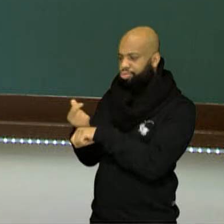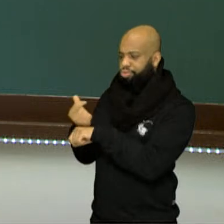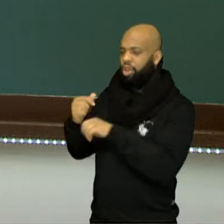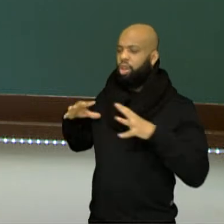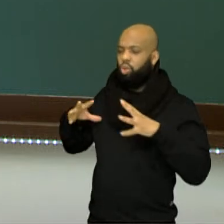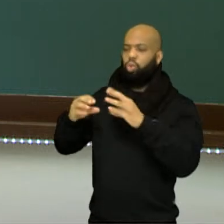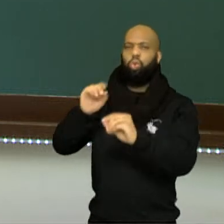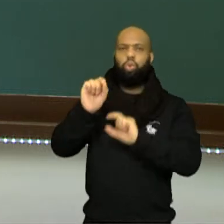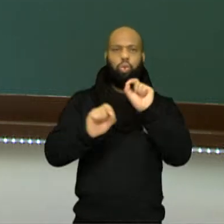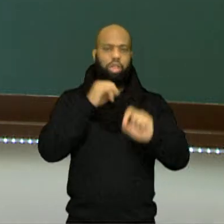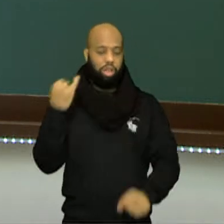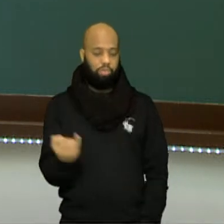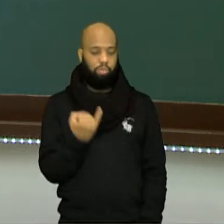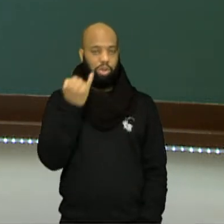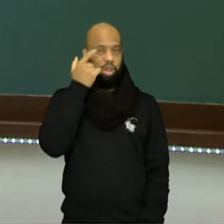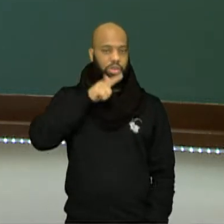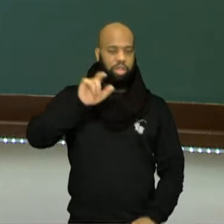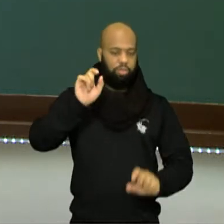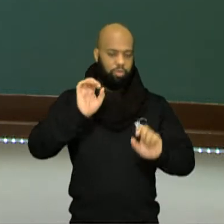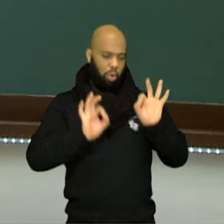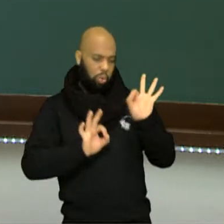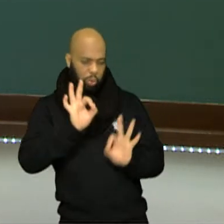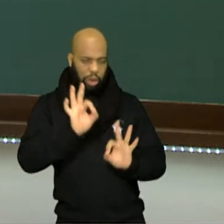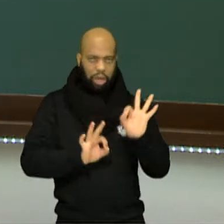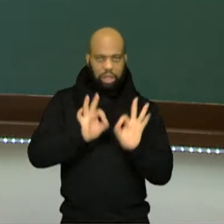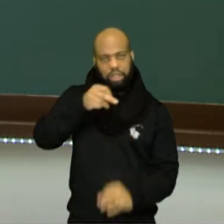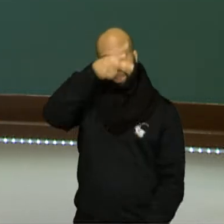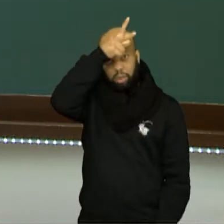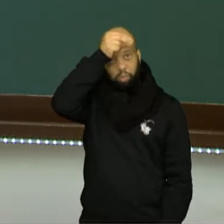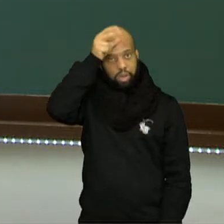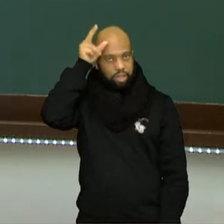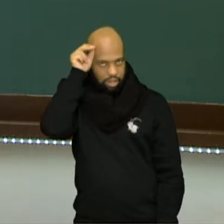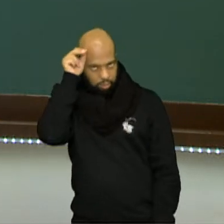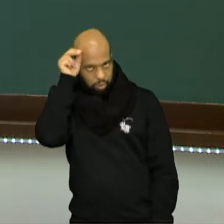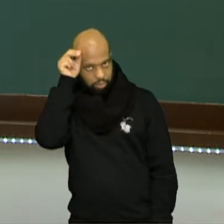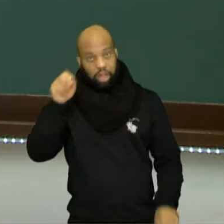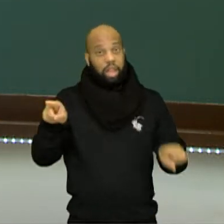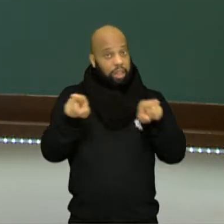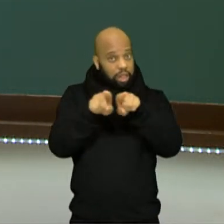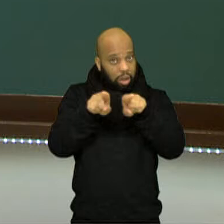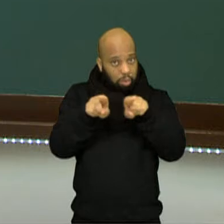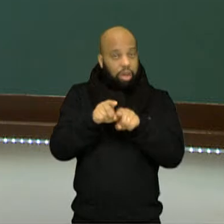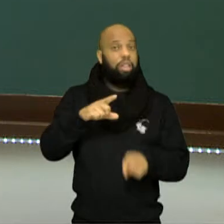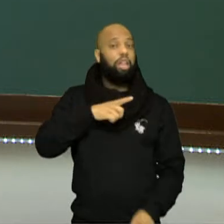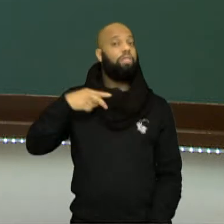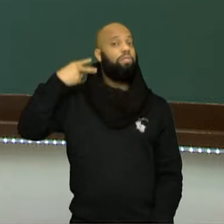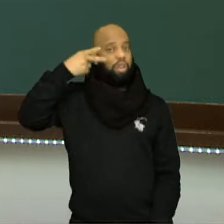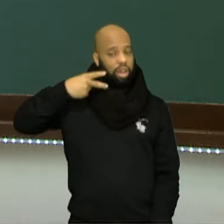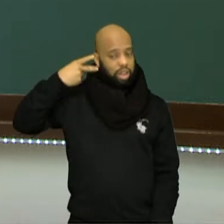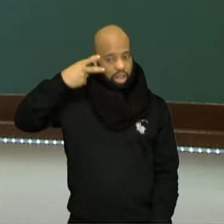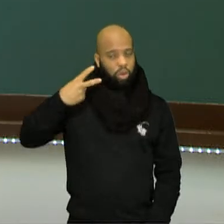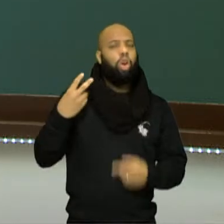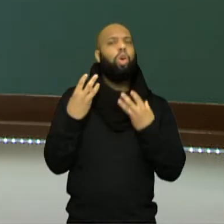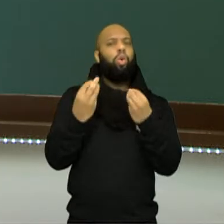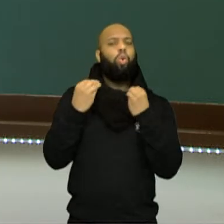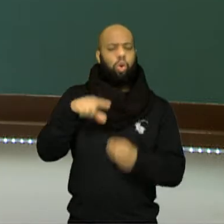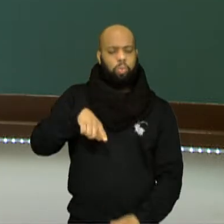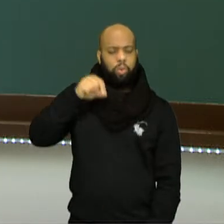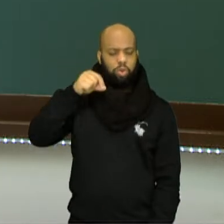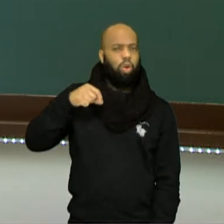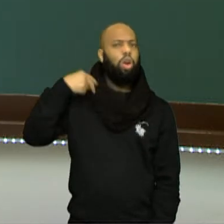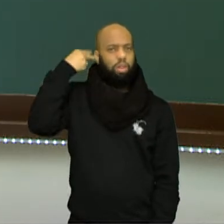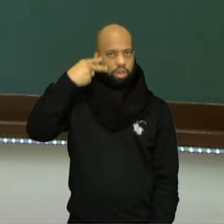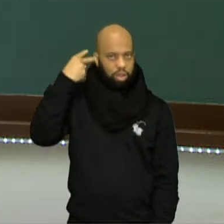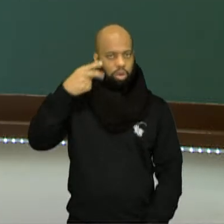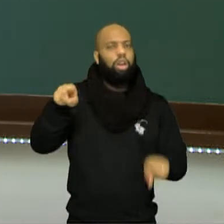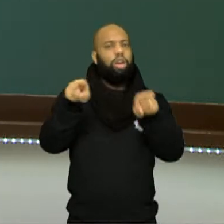que é importante para a organização do município. E os vereadores, esses também eleitos democraticamente pelo